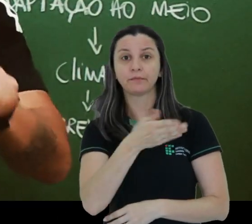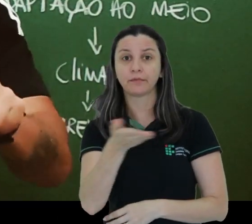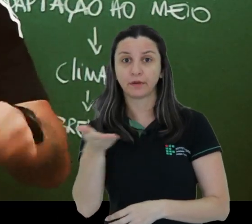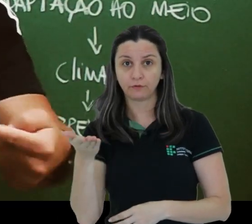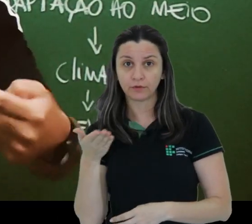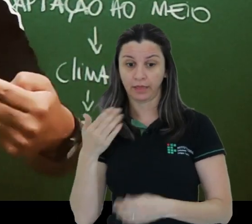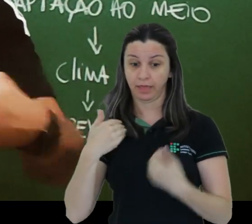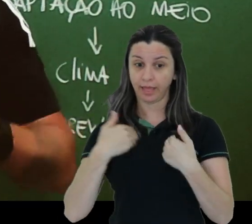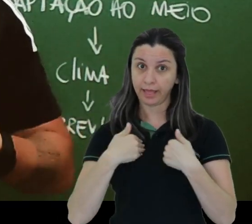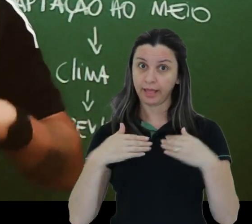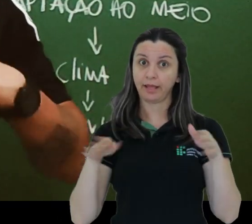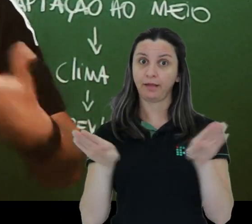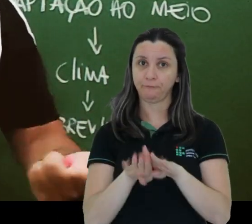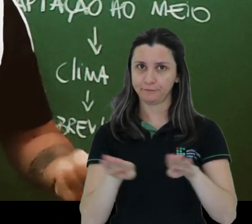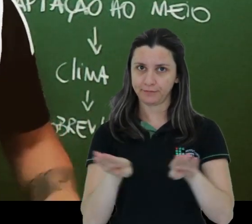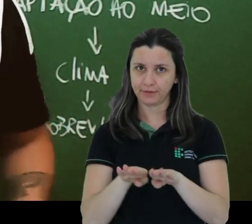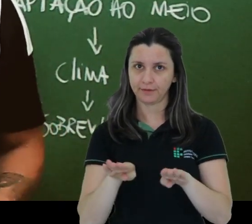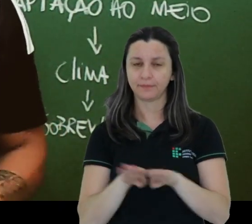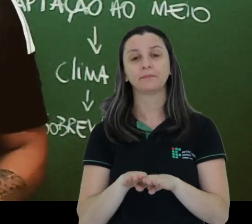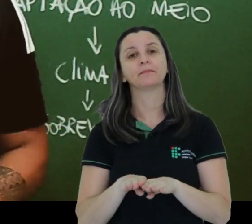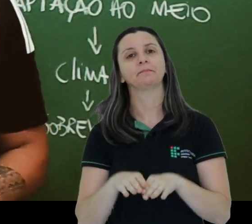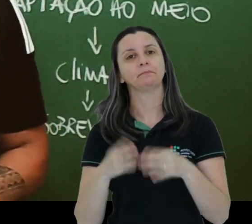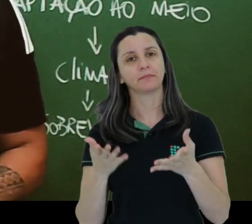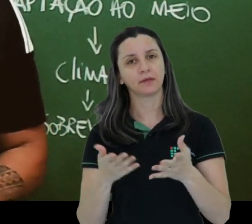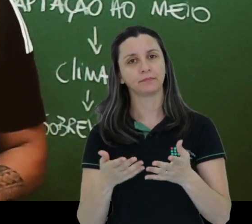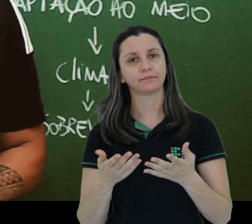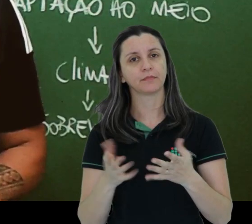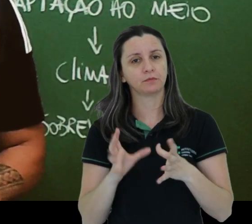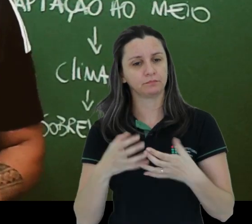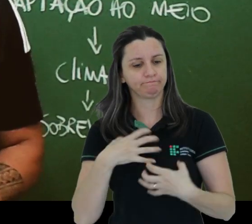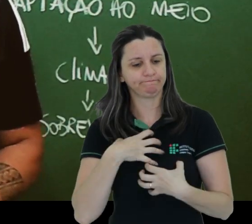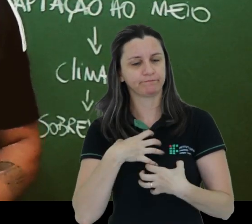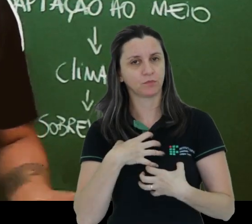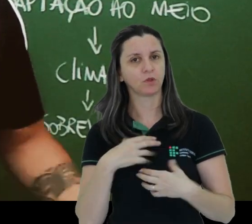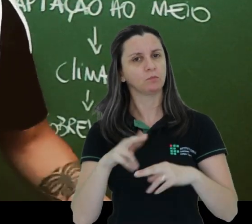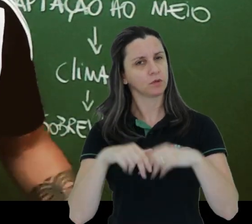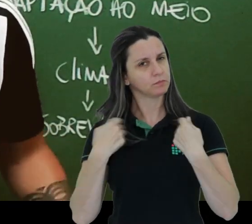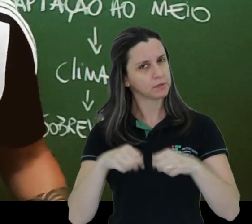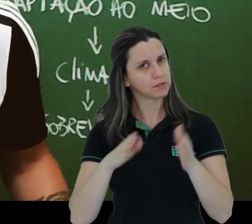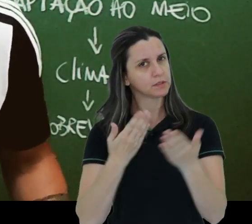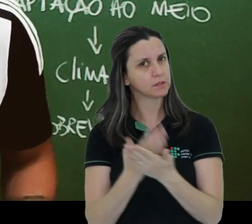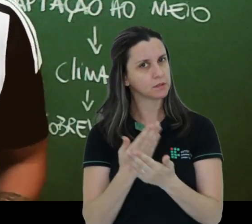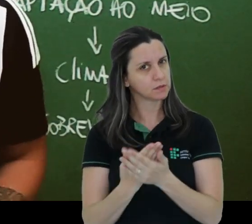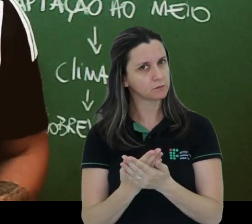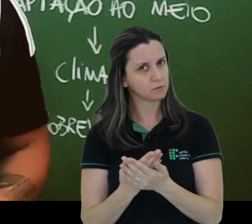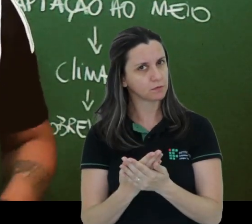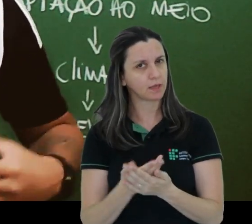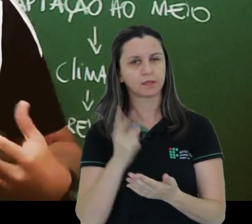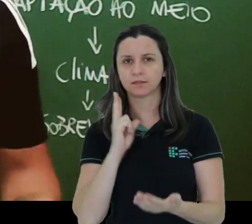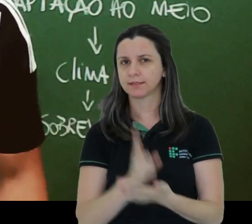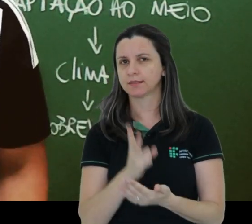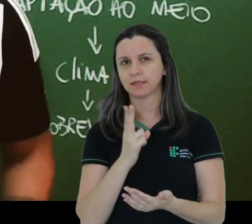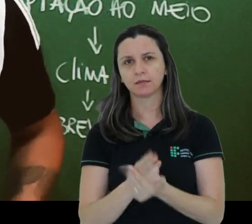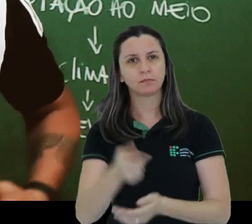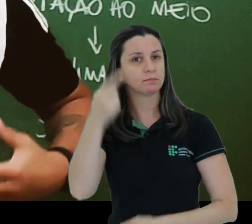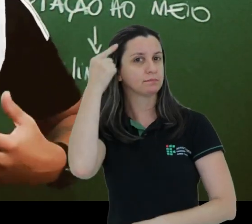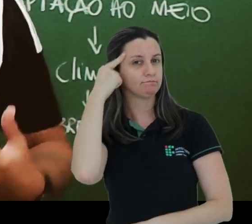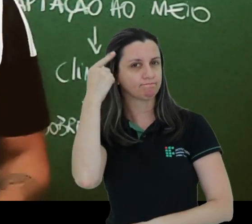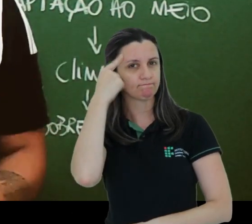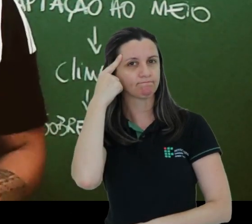para você que eu também durante muito tempo ensinei. É por isso que a gente tem que estudar.